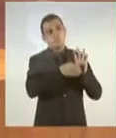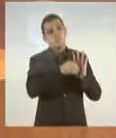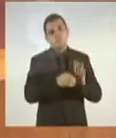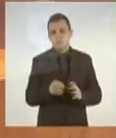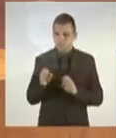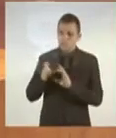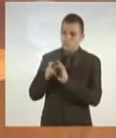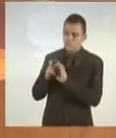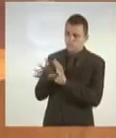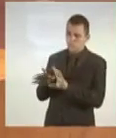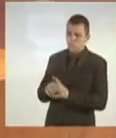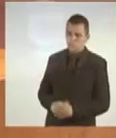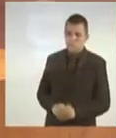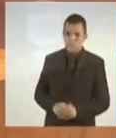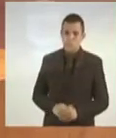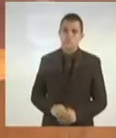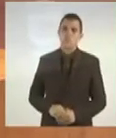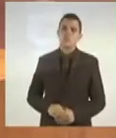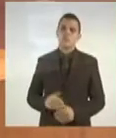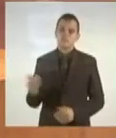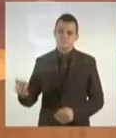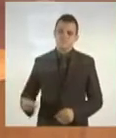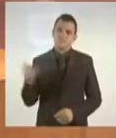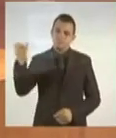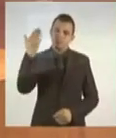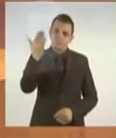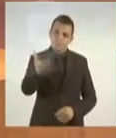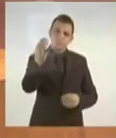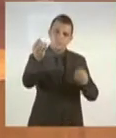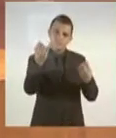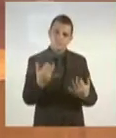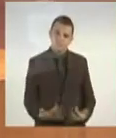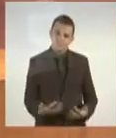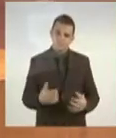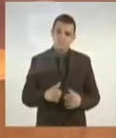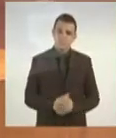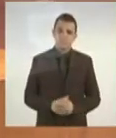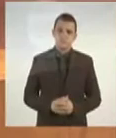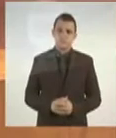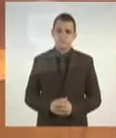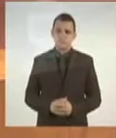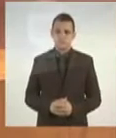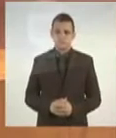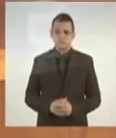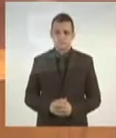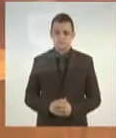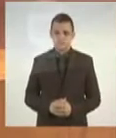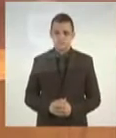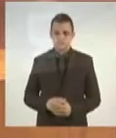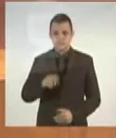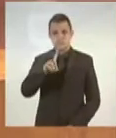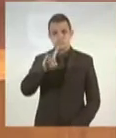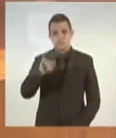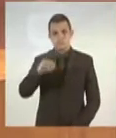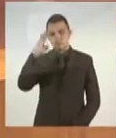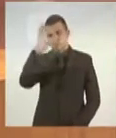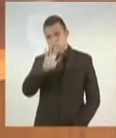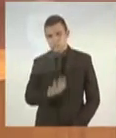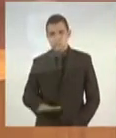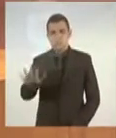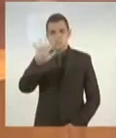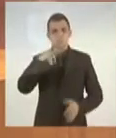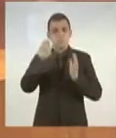muito importante, quando Vossa Excelência coloca a questão do Dia Nacional de Lutas, dia